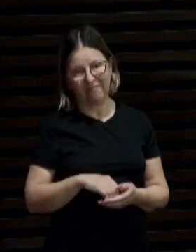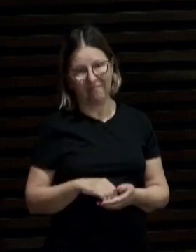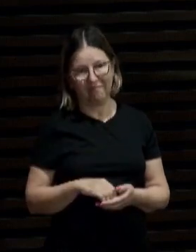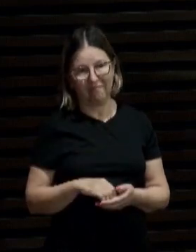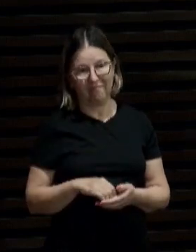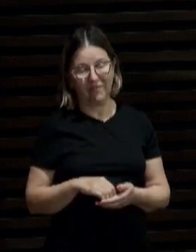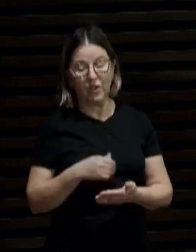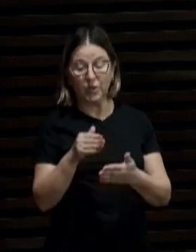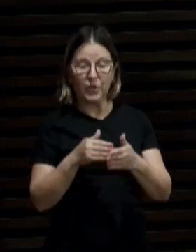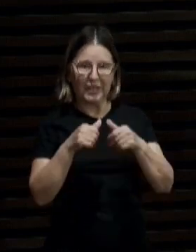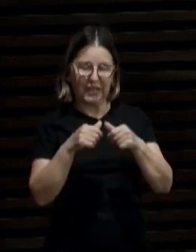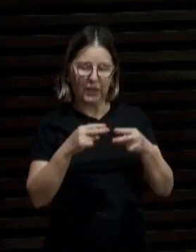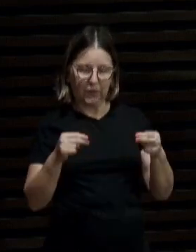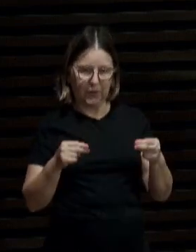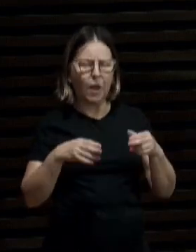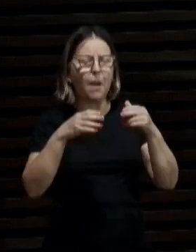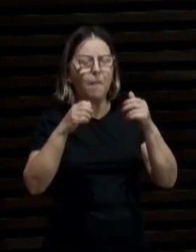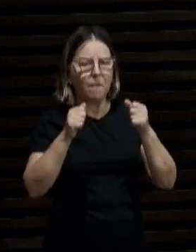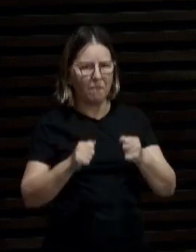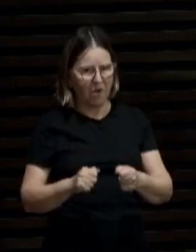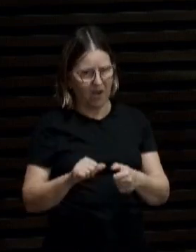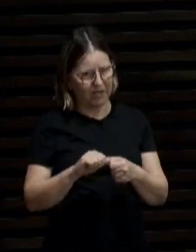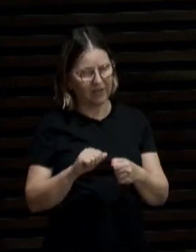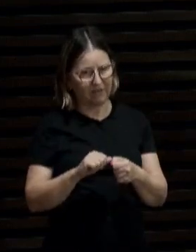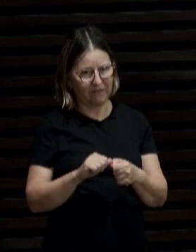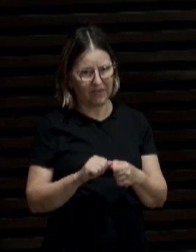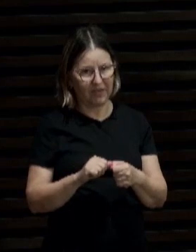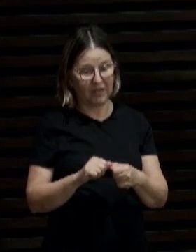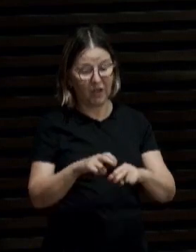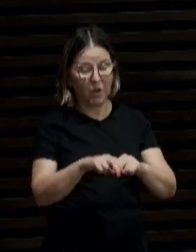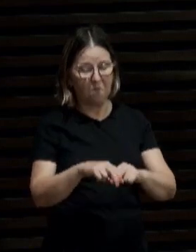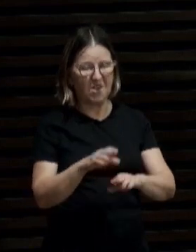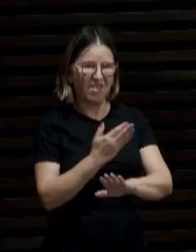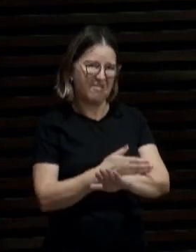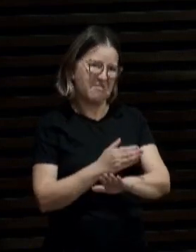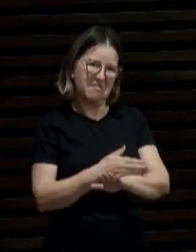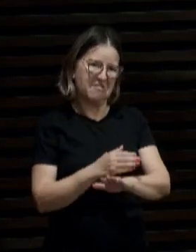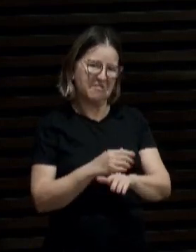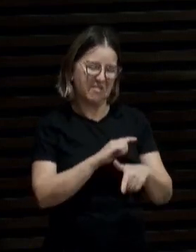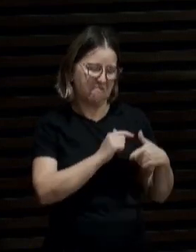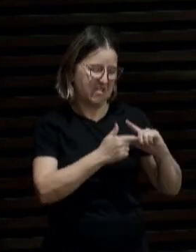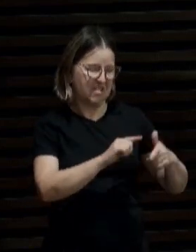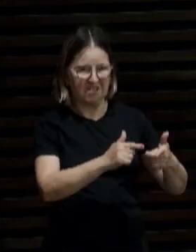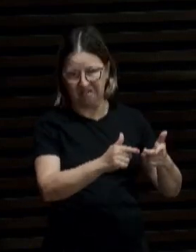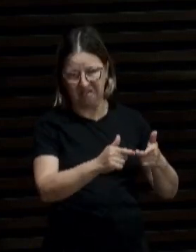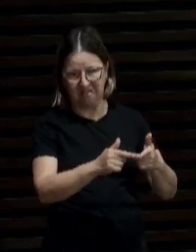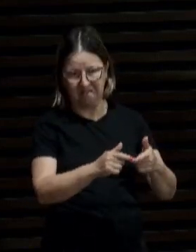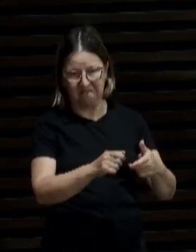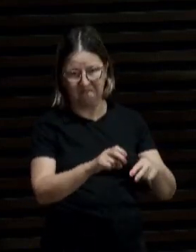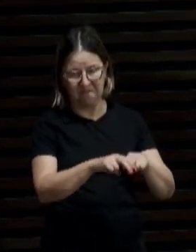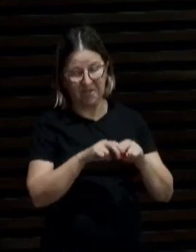protocolar, por costume, por tradição, por mero ensino. Não é? Esse primeiro amor, ele não se